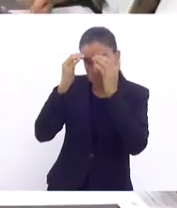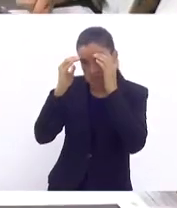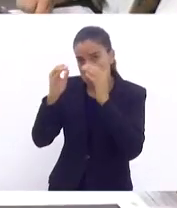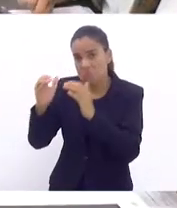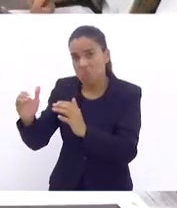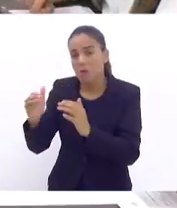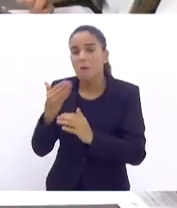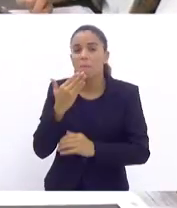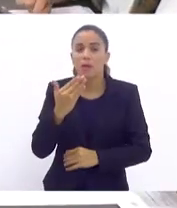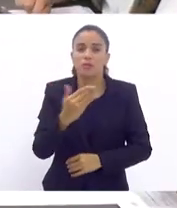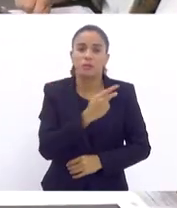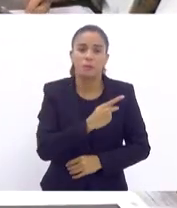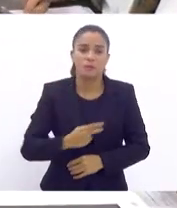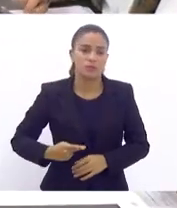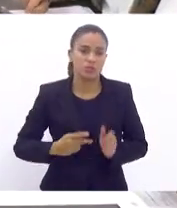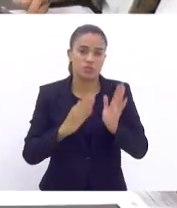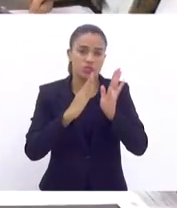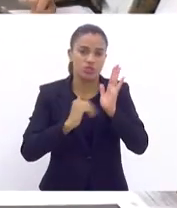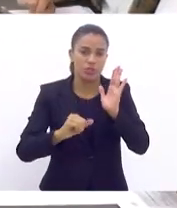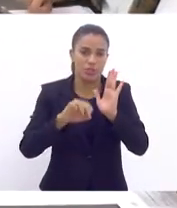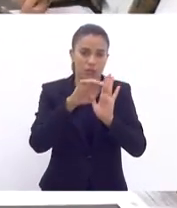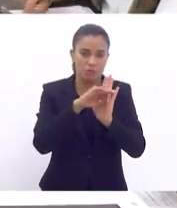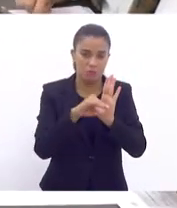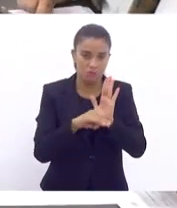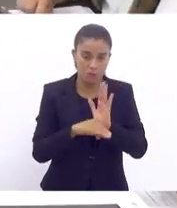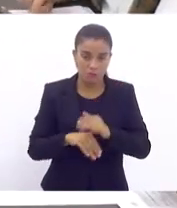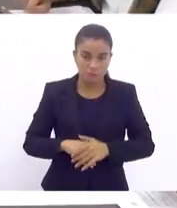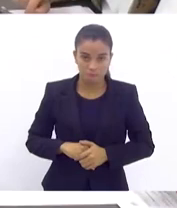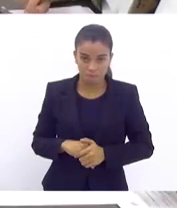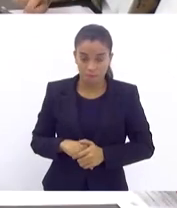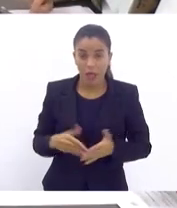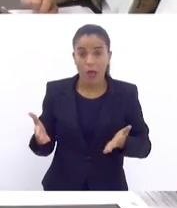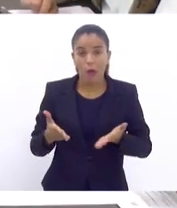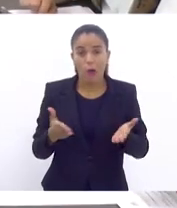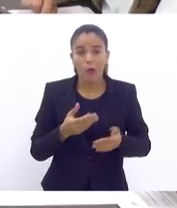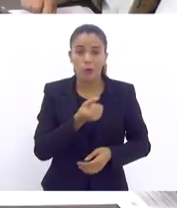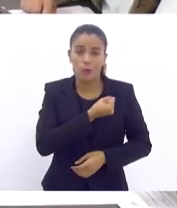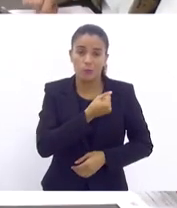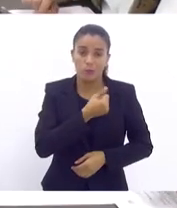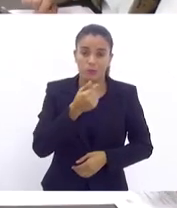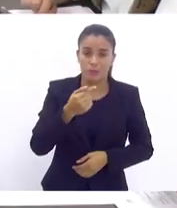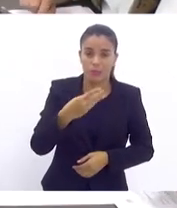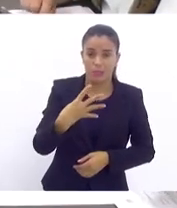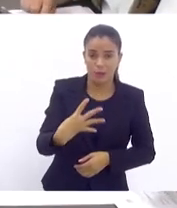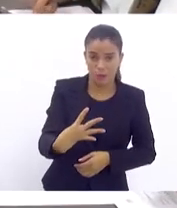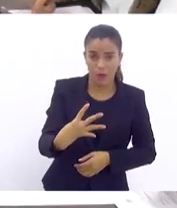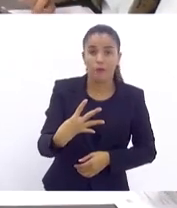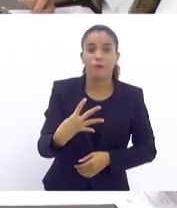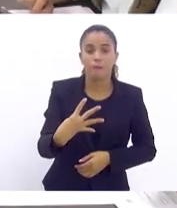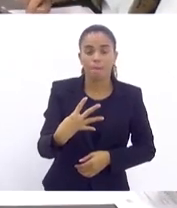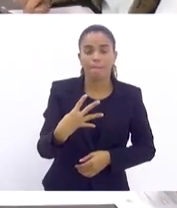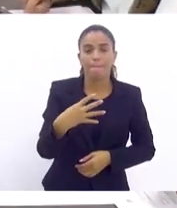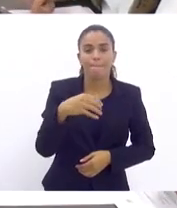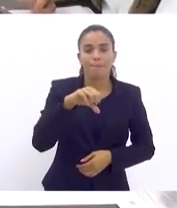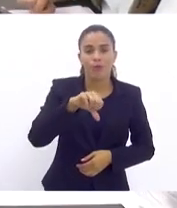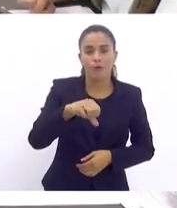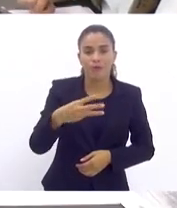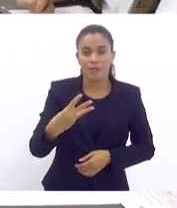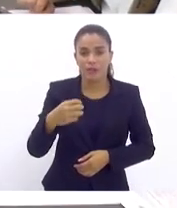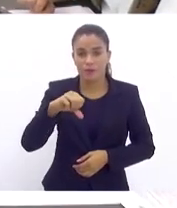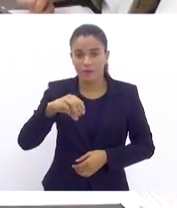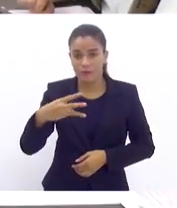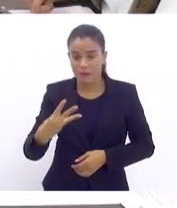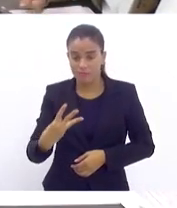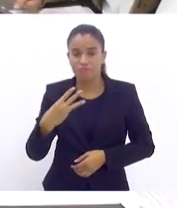presidência do relator passa aos 74 que é o PL 393 de 2023 também